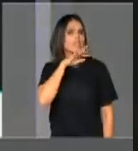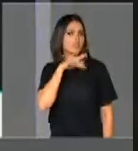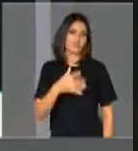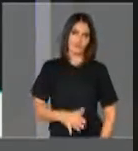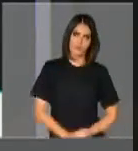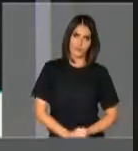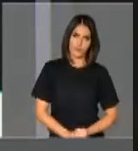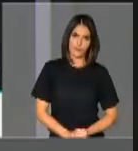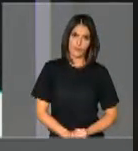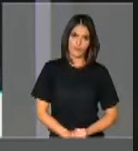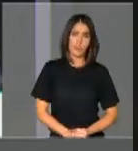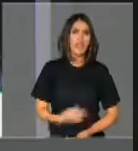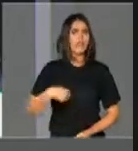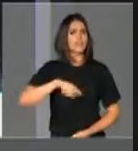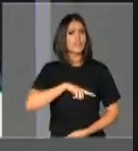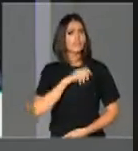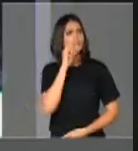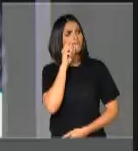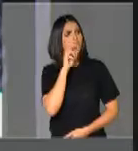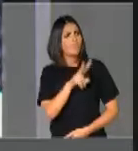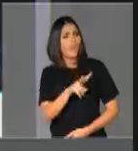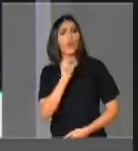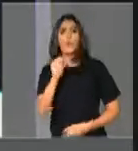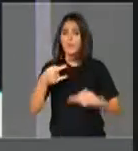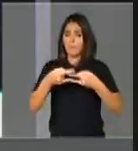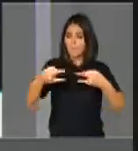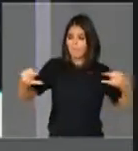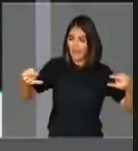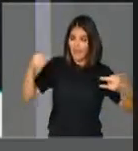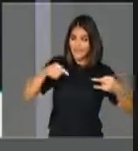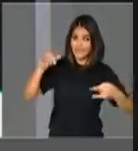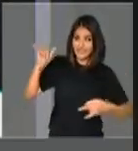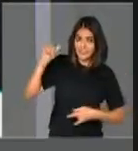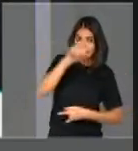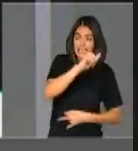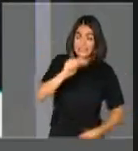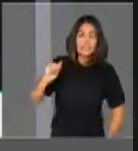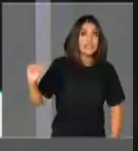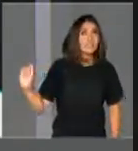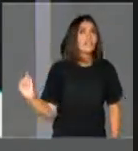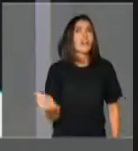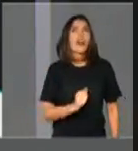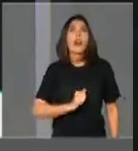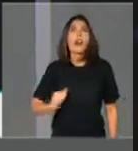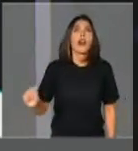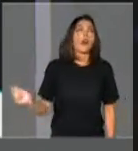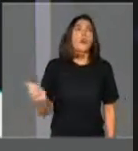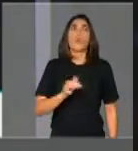diferente. O que nós vemos são passagens extremamente caras,